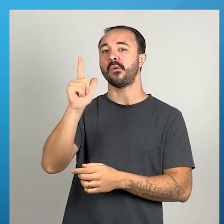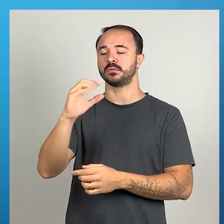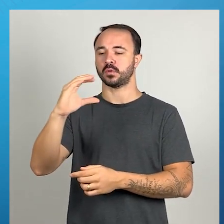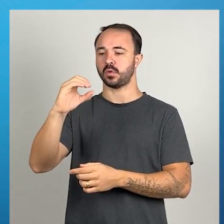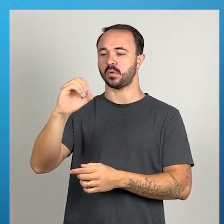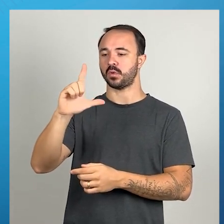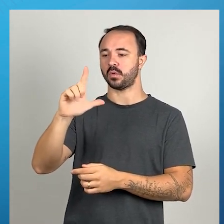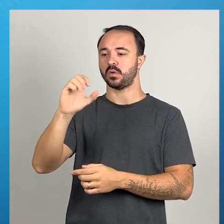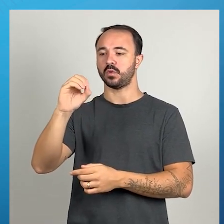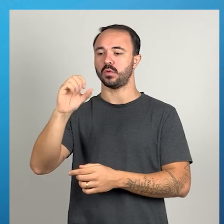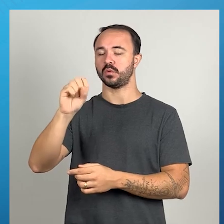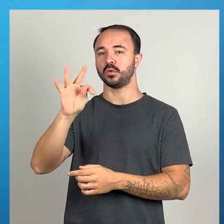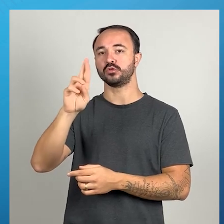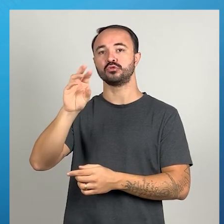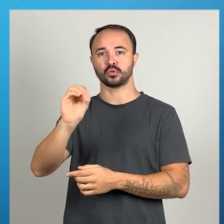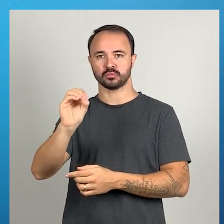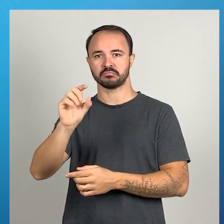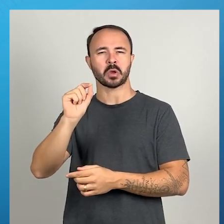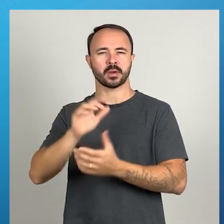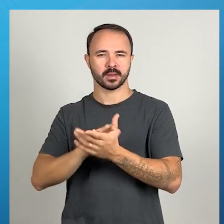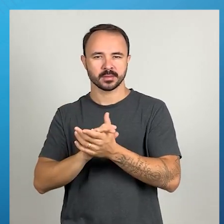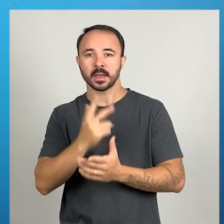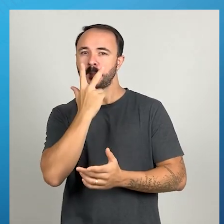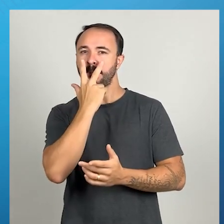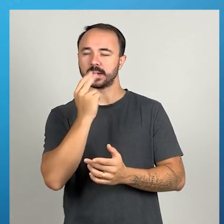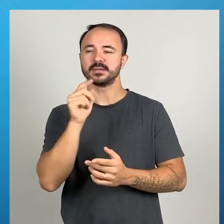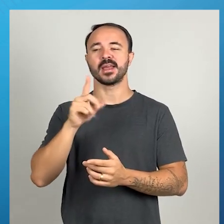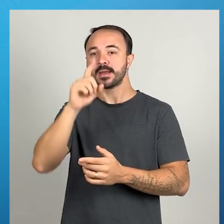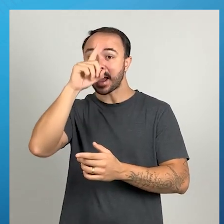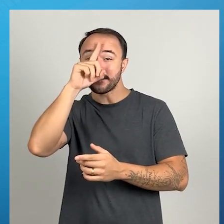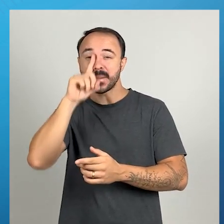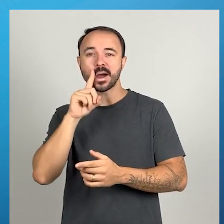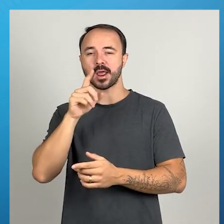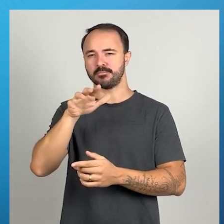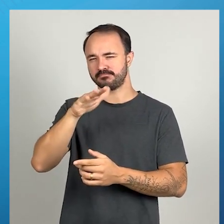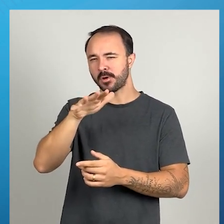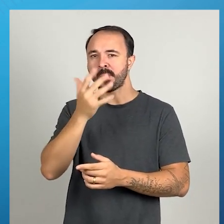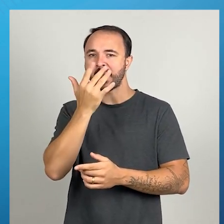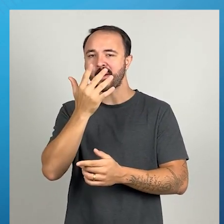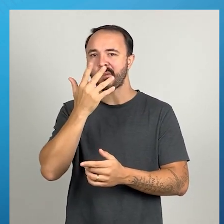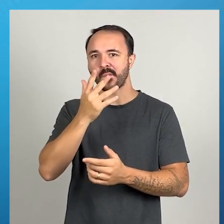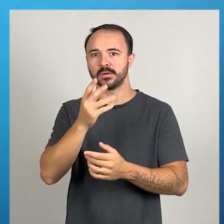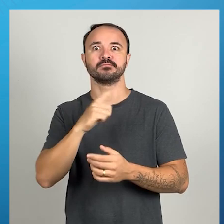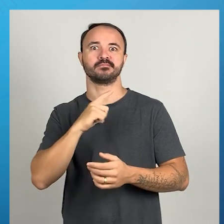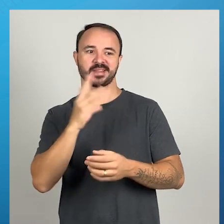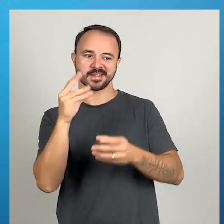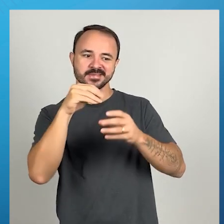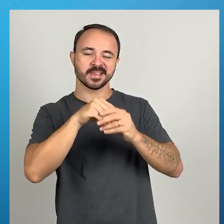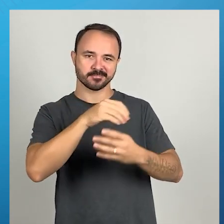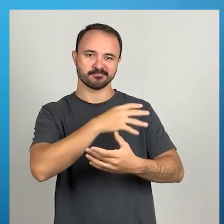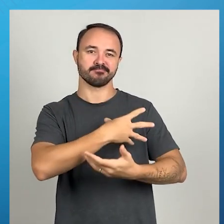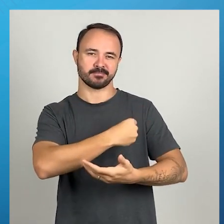amarelado, rico em anticorpos, que desempenha um papel fundamental na imunidade e desenvolvimento saudável do bebê.